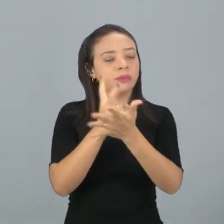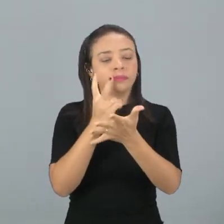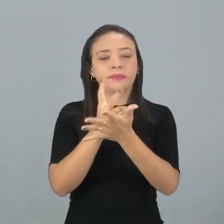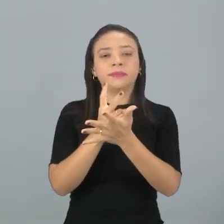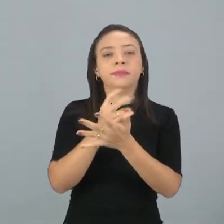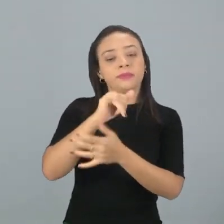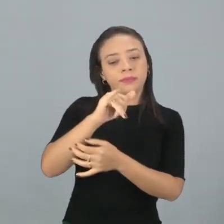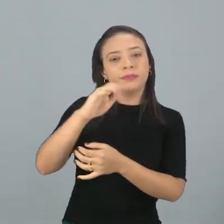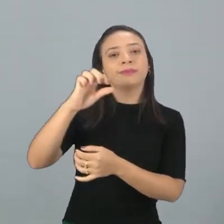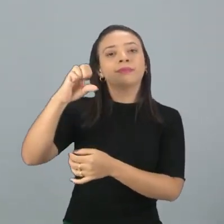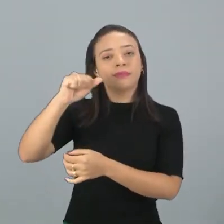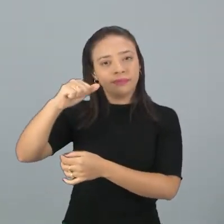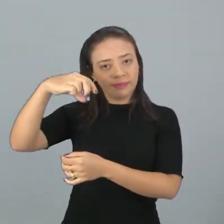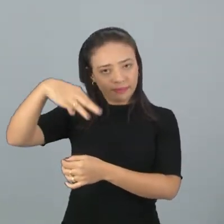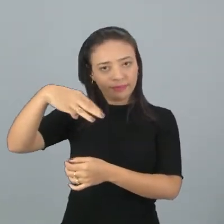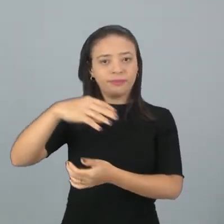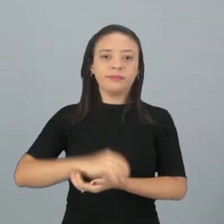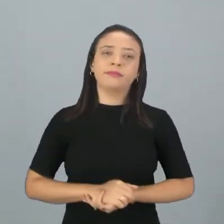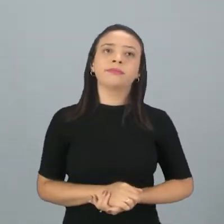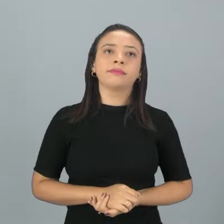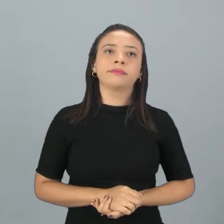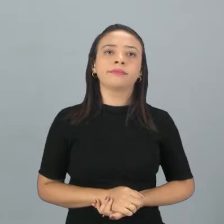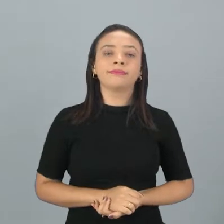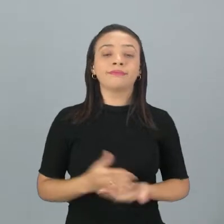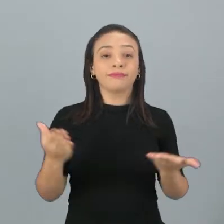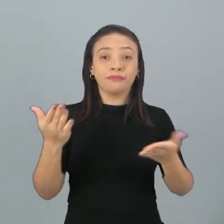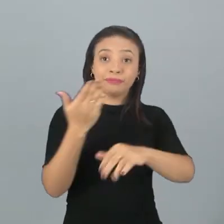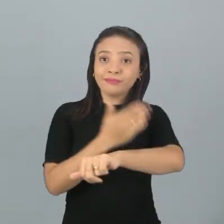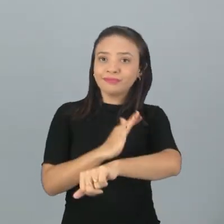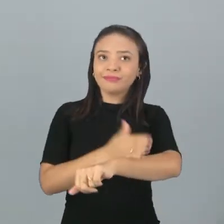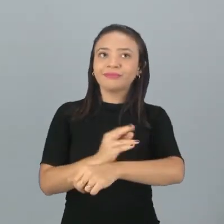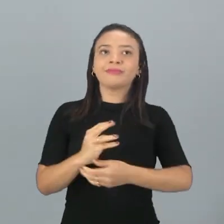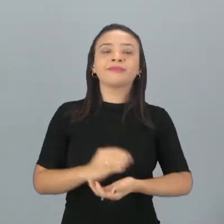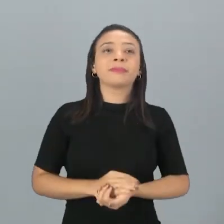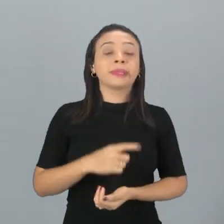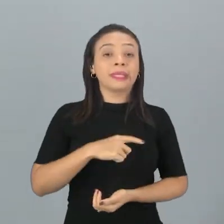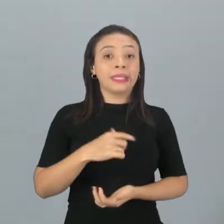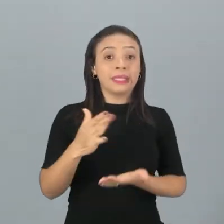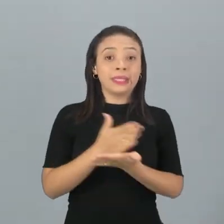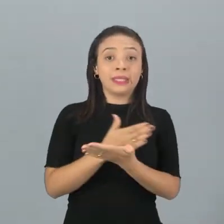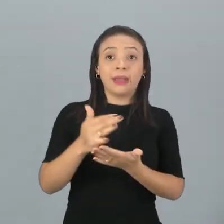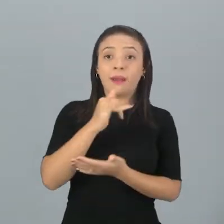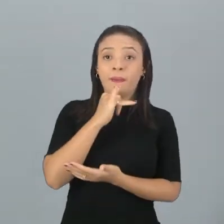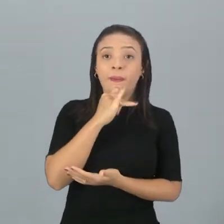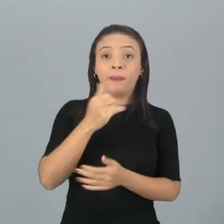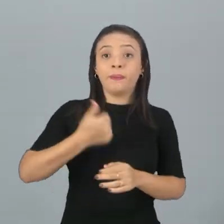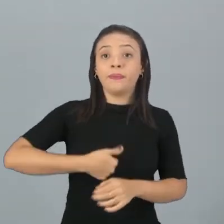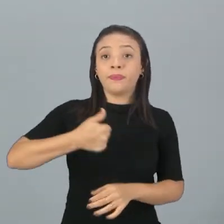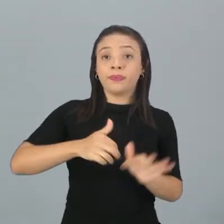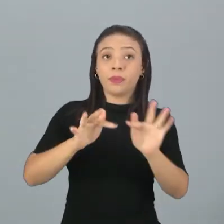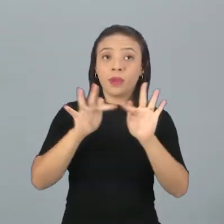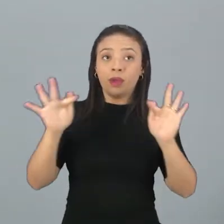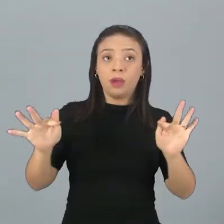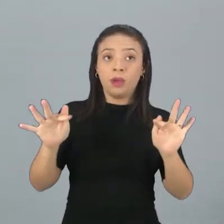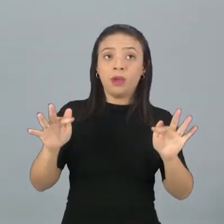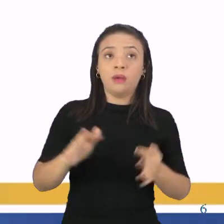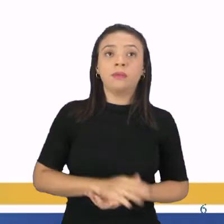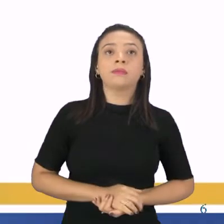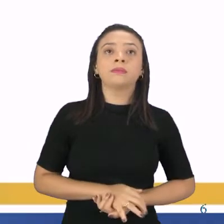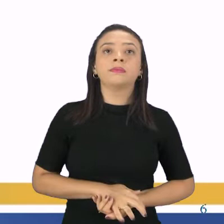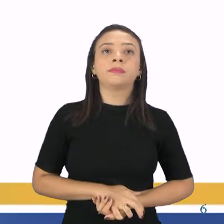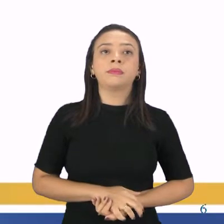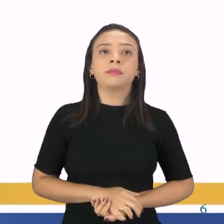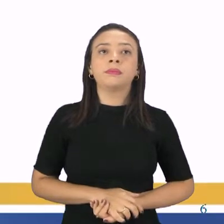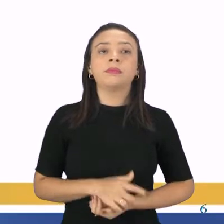sempre I am, ok? Então, agora sim, vamos praticar um pouquinho aí. Temos alguns exemplos. Na primeira frase, he, o espaço que